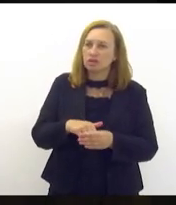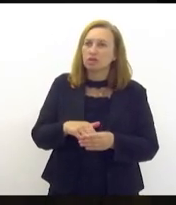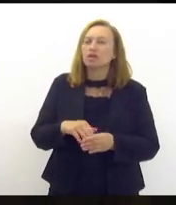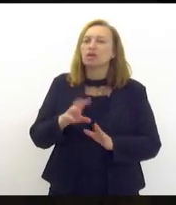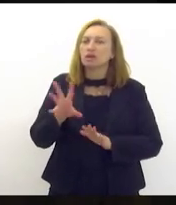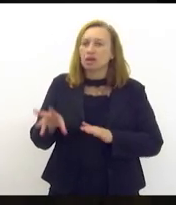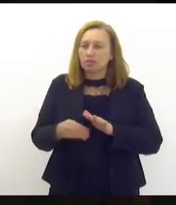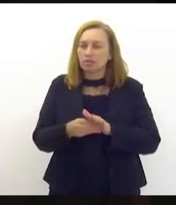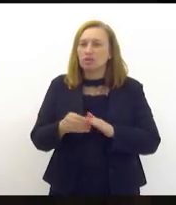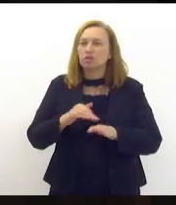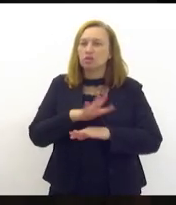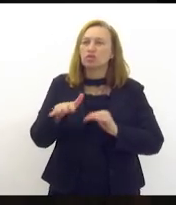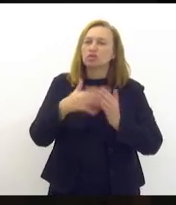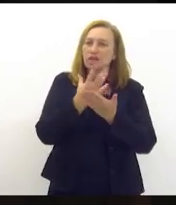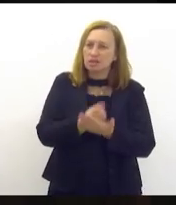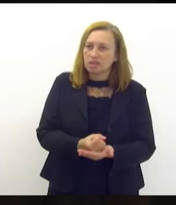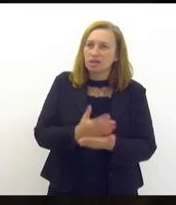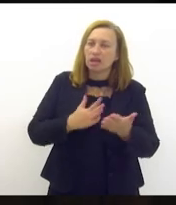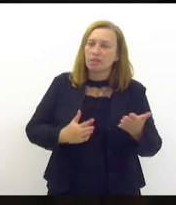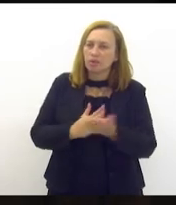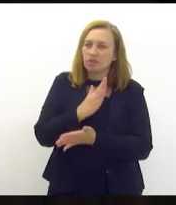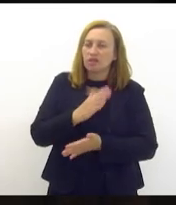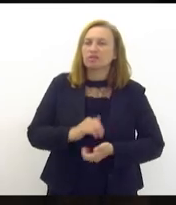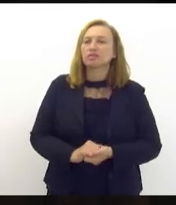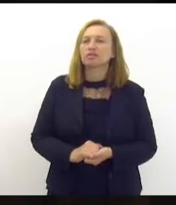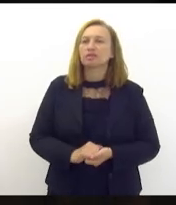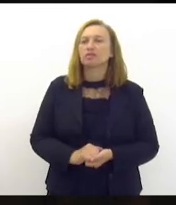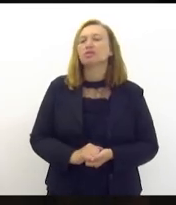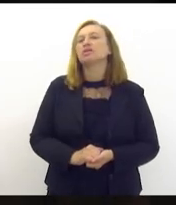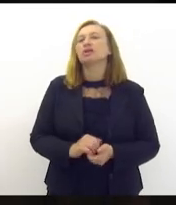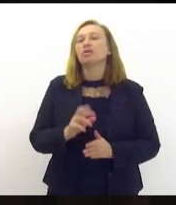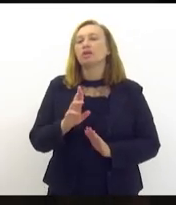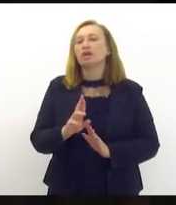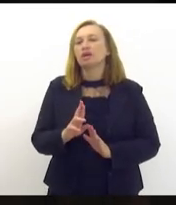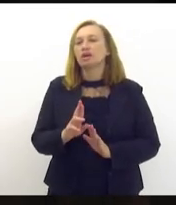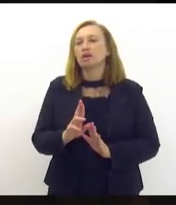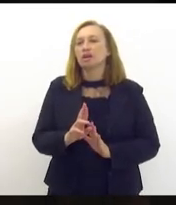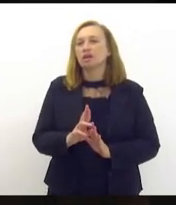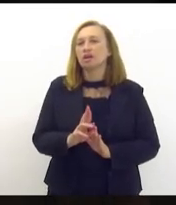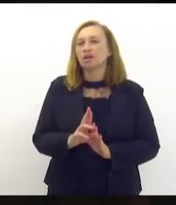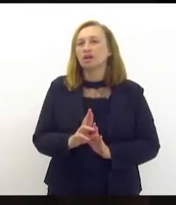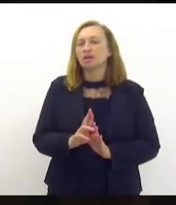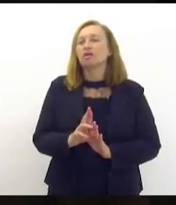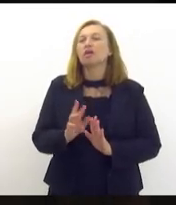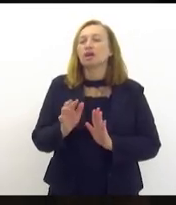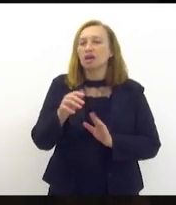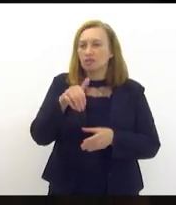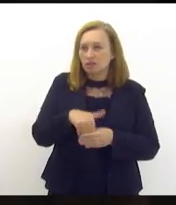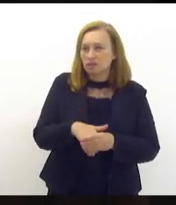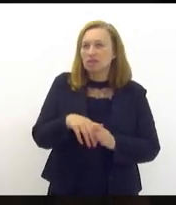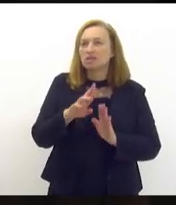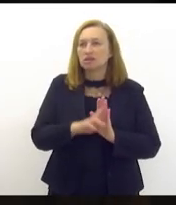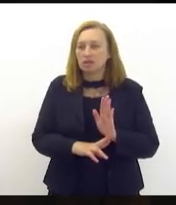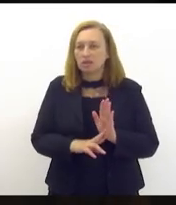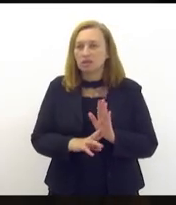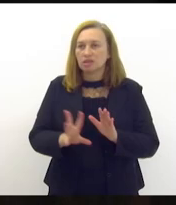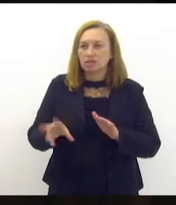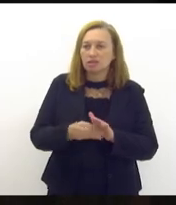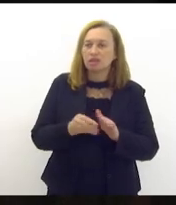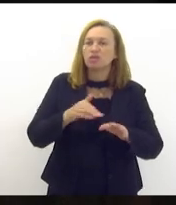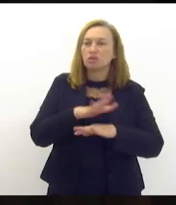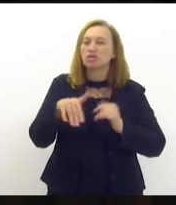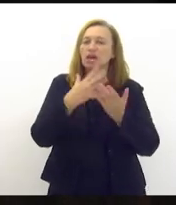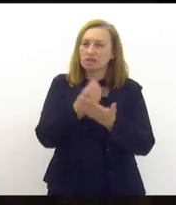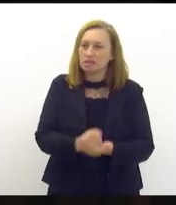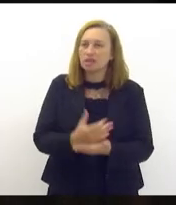redação. Senhores que aprovam, permaneçam como estão. Aprovado. Em redação, Em votação, a redação do vencido assim emendado. Senhores que